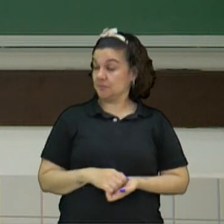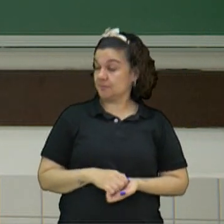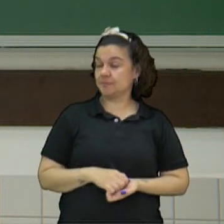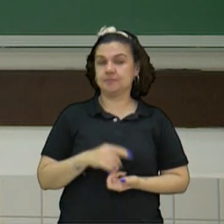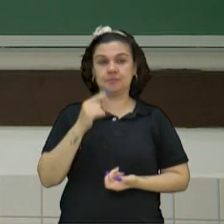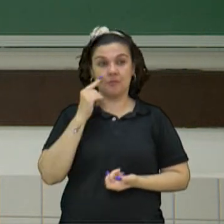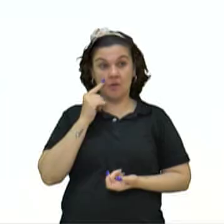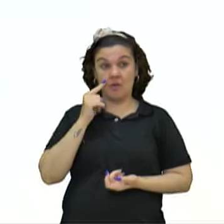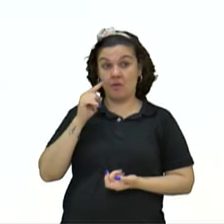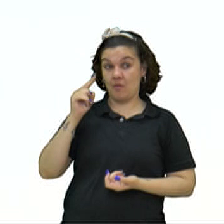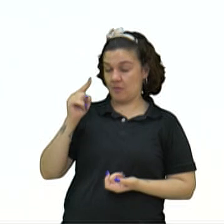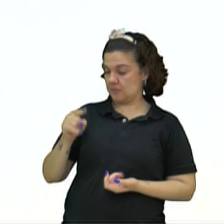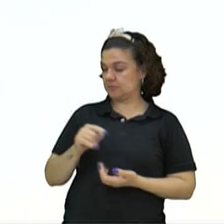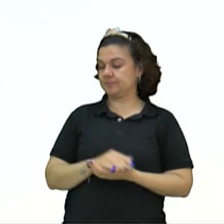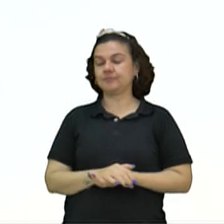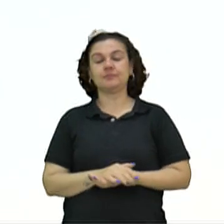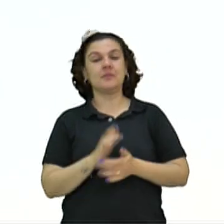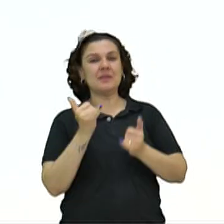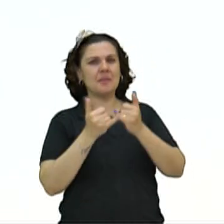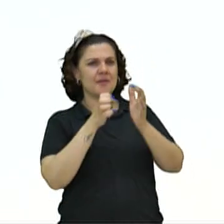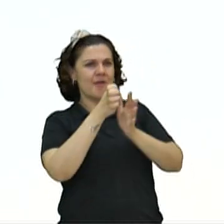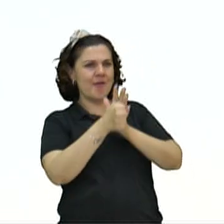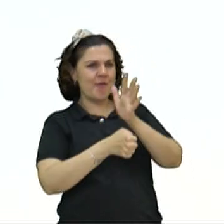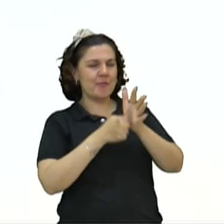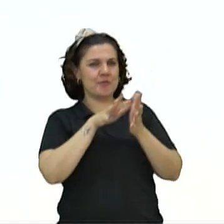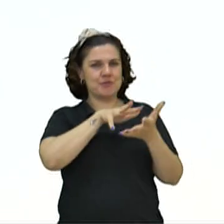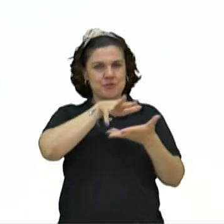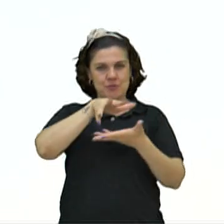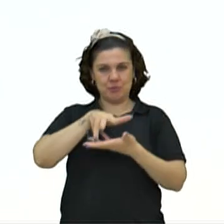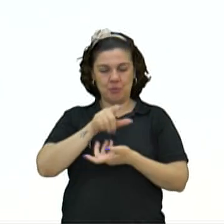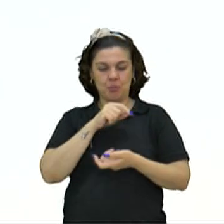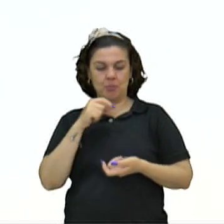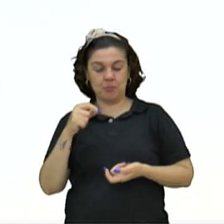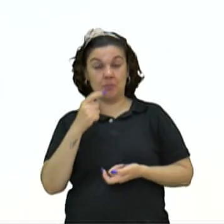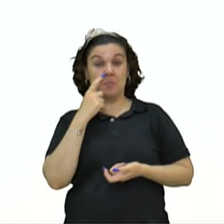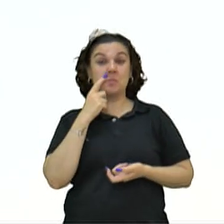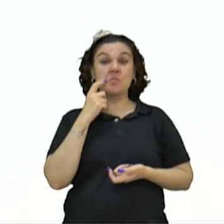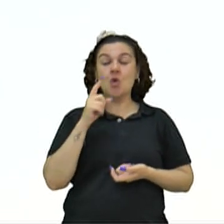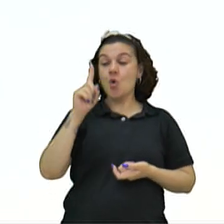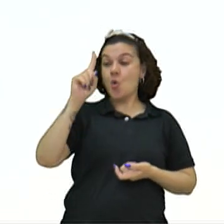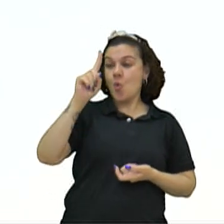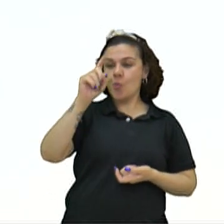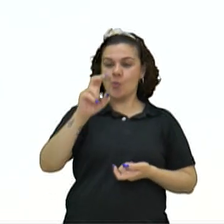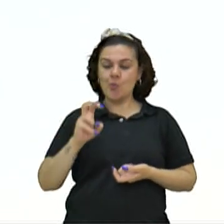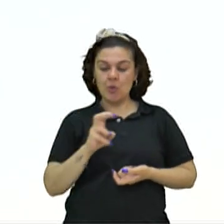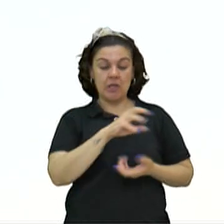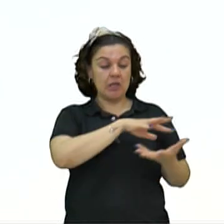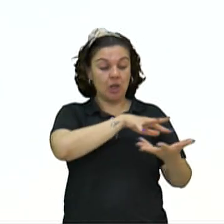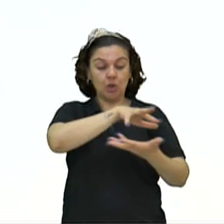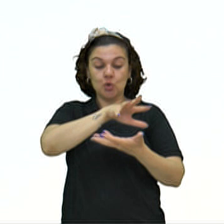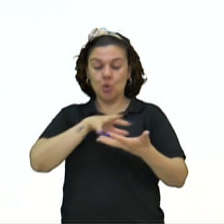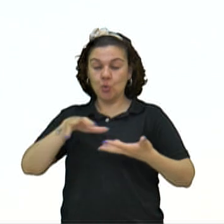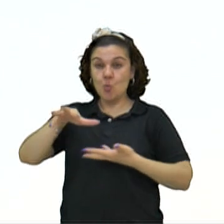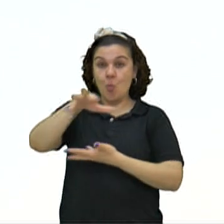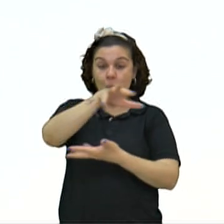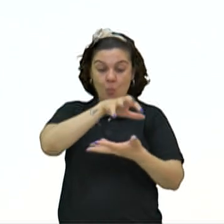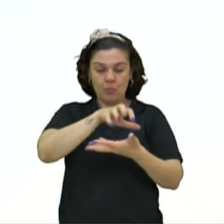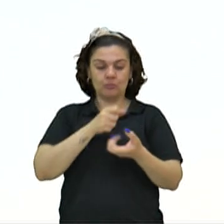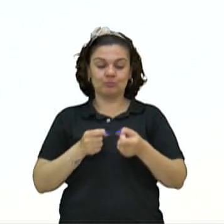Olha só, quando eu disse a locomotiva do mundo, a China fabrica 1/5 do que o planeta